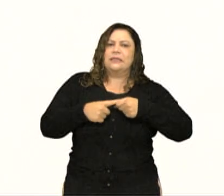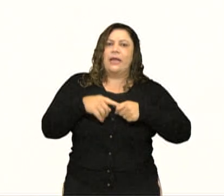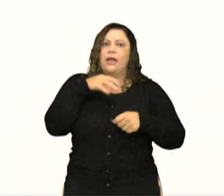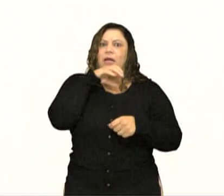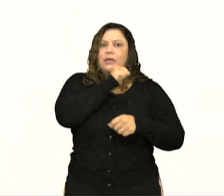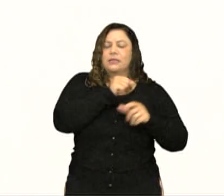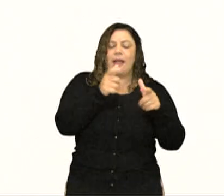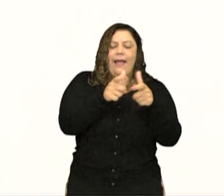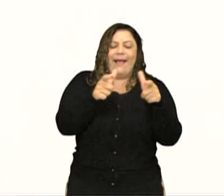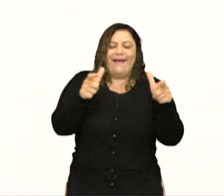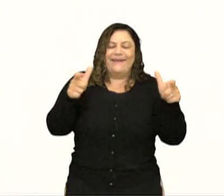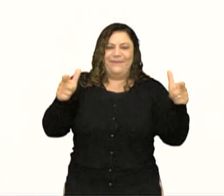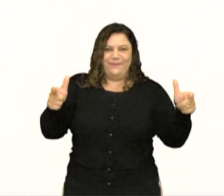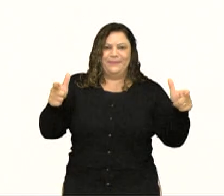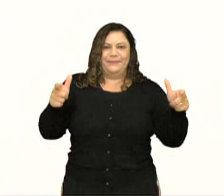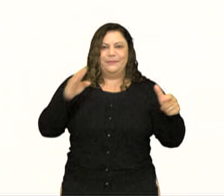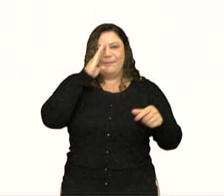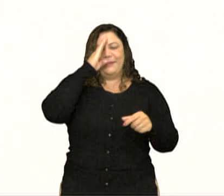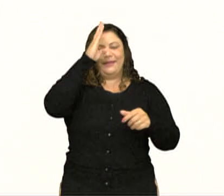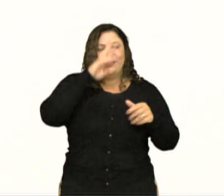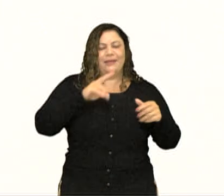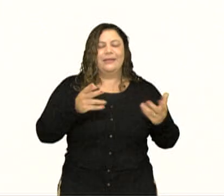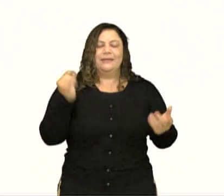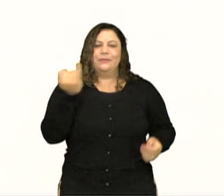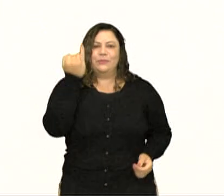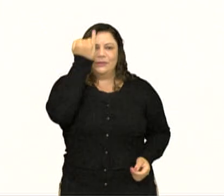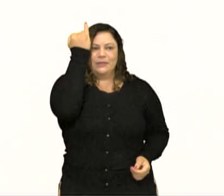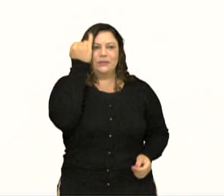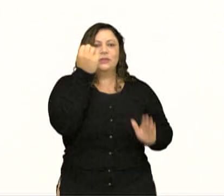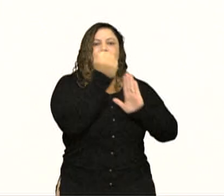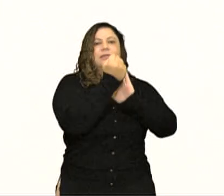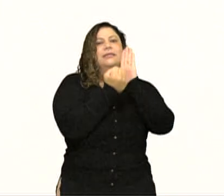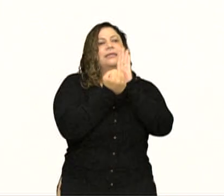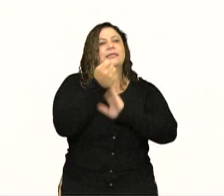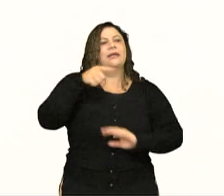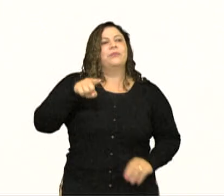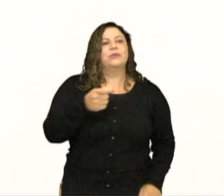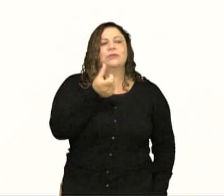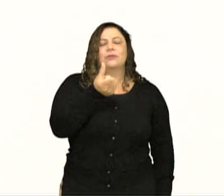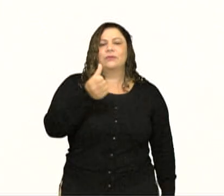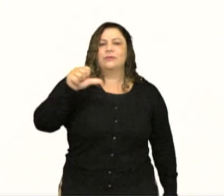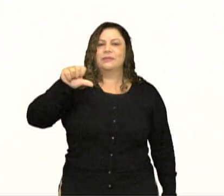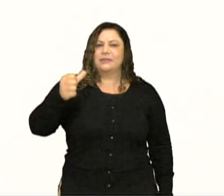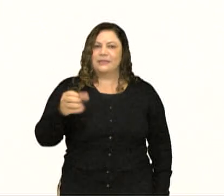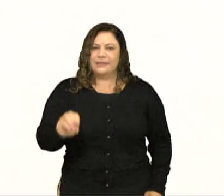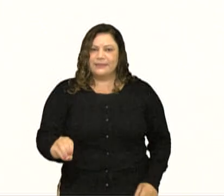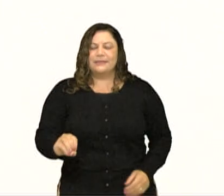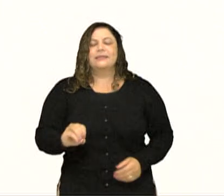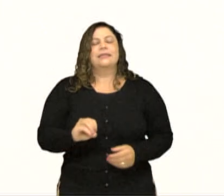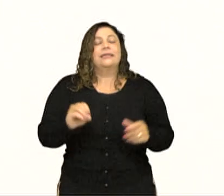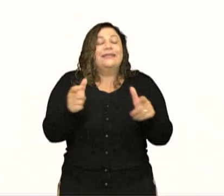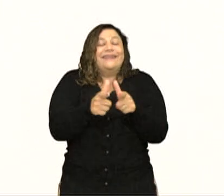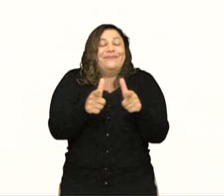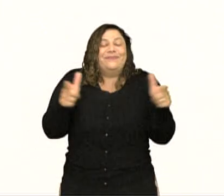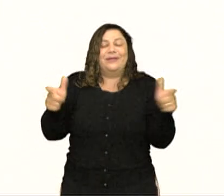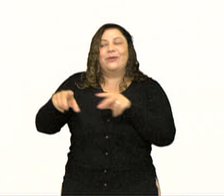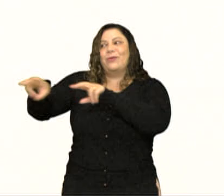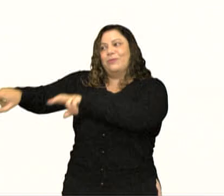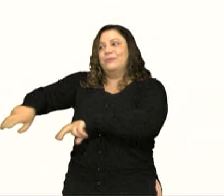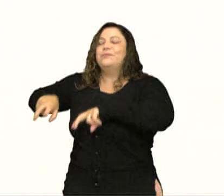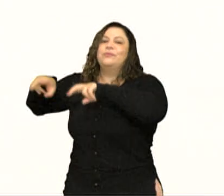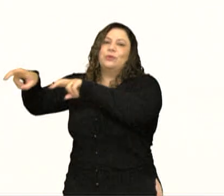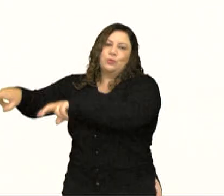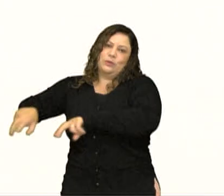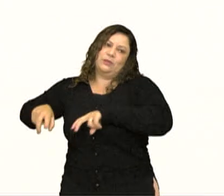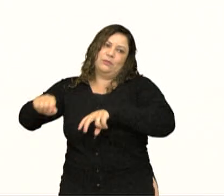aumentassem de tamanho de forma bastante significativa, né? Até a década de 1960, a maior parte da população brasileira vivia no campo. Então aqui nós